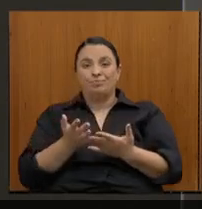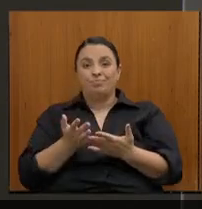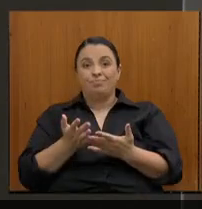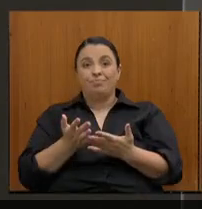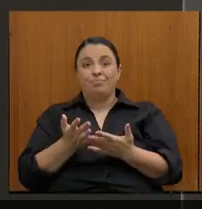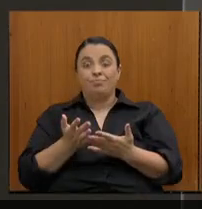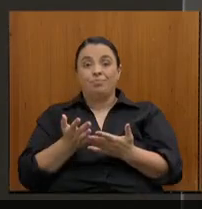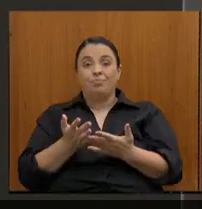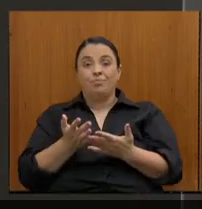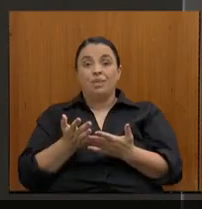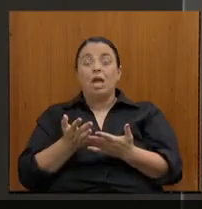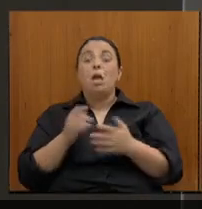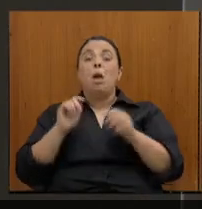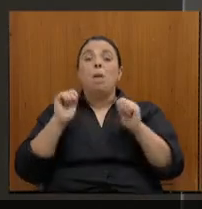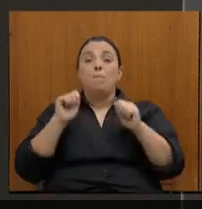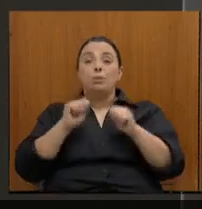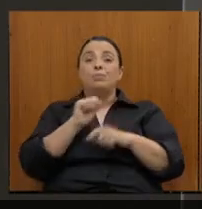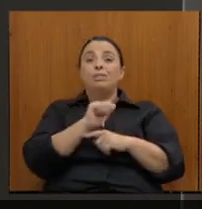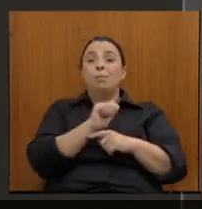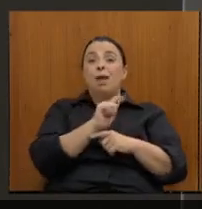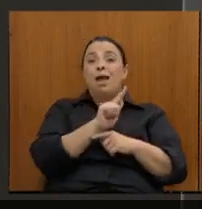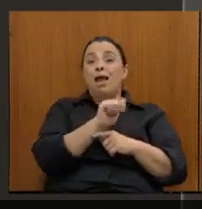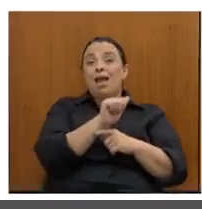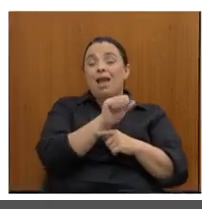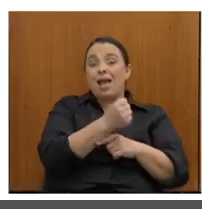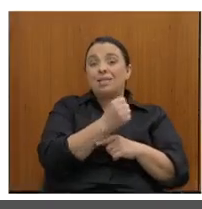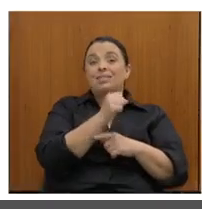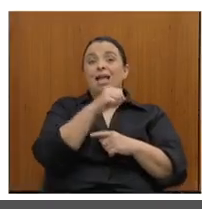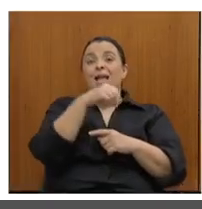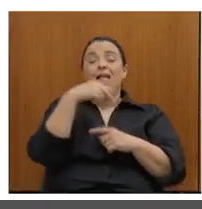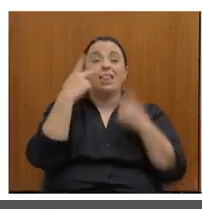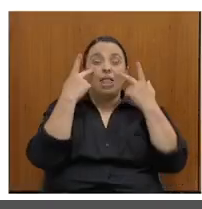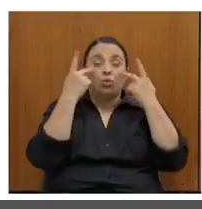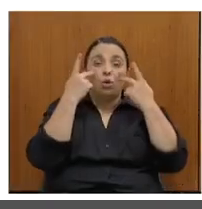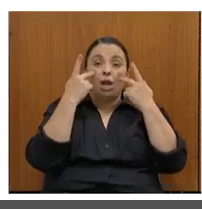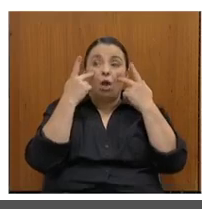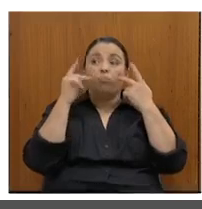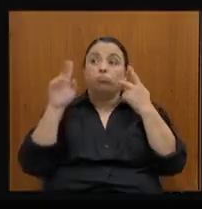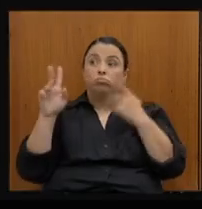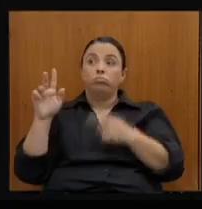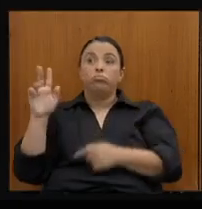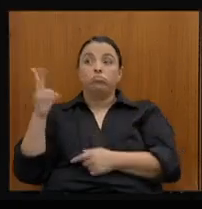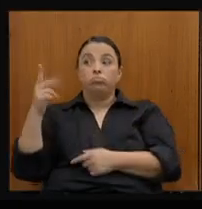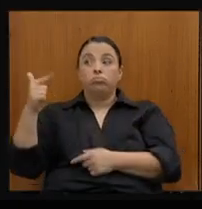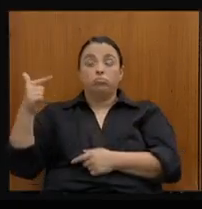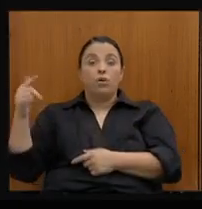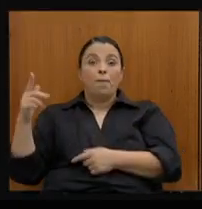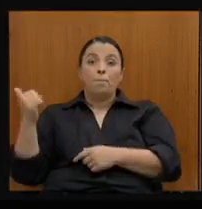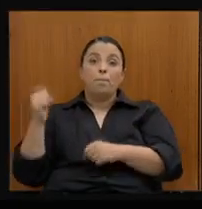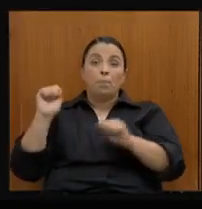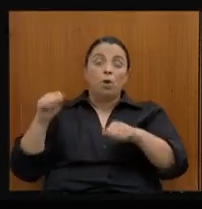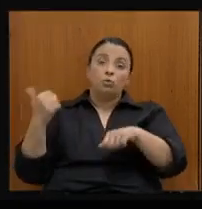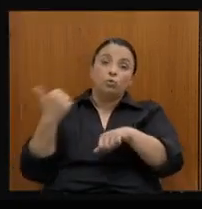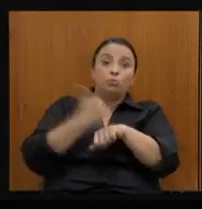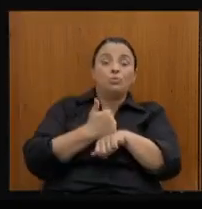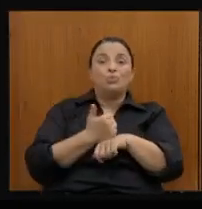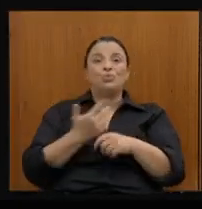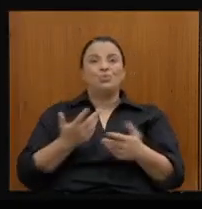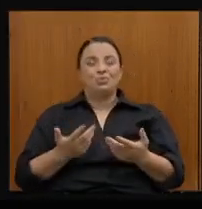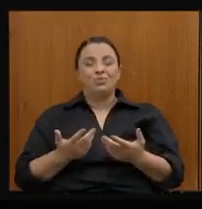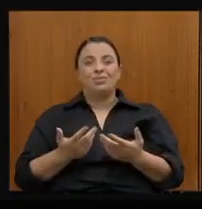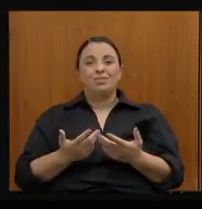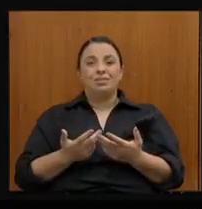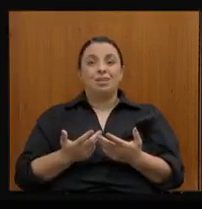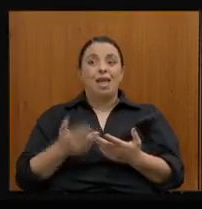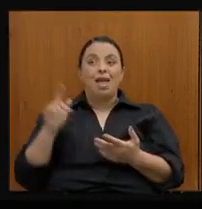gás natural nós podemos substituir o hidrogênio cinza por um verde e o desenvolvimento dessas novas aplicações aquele um